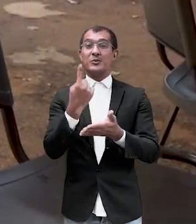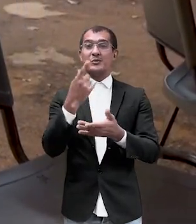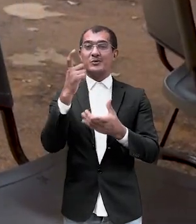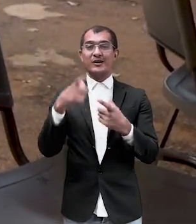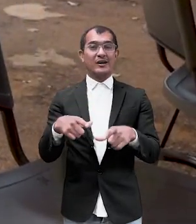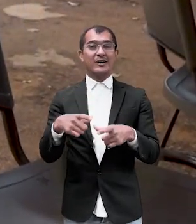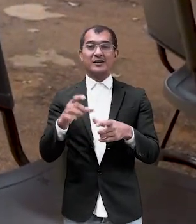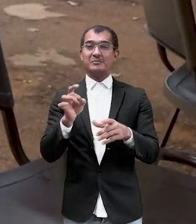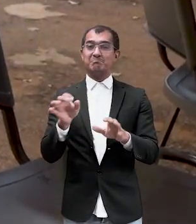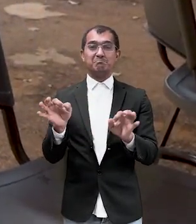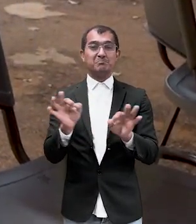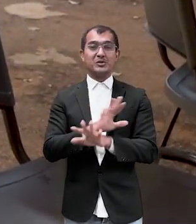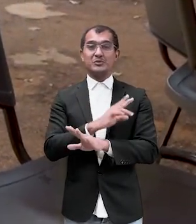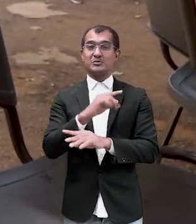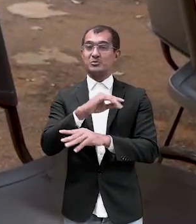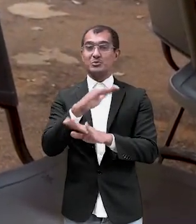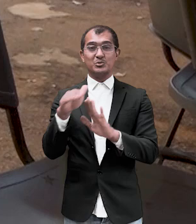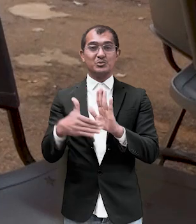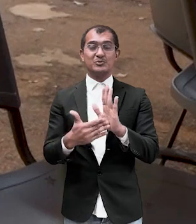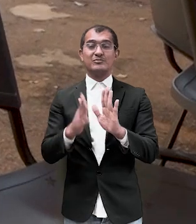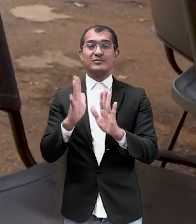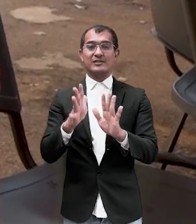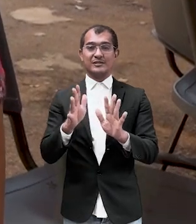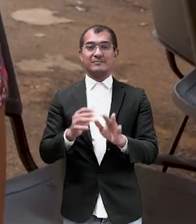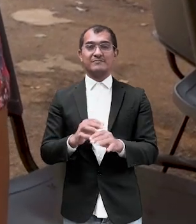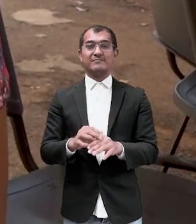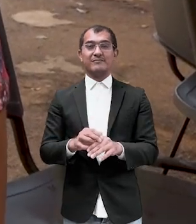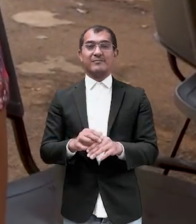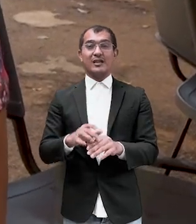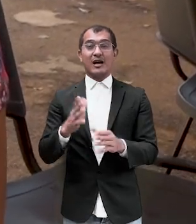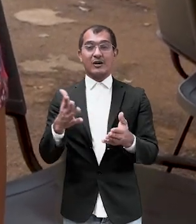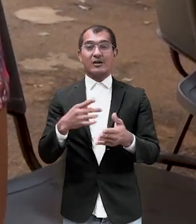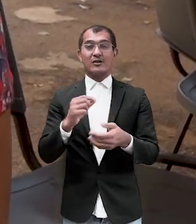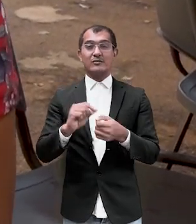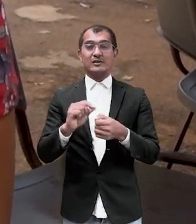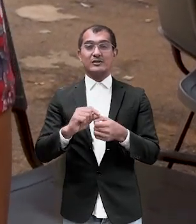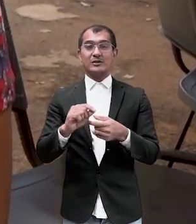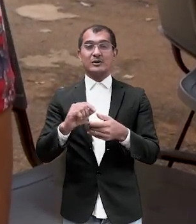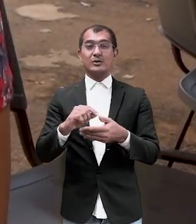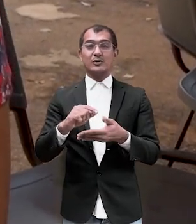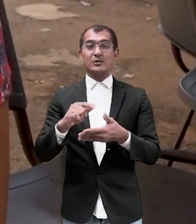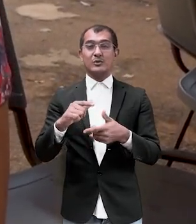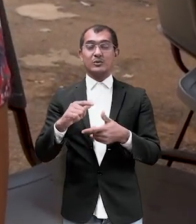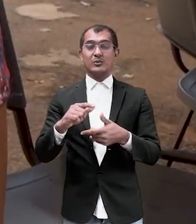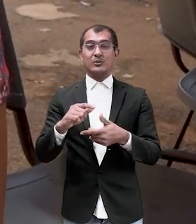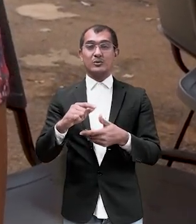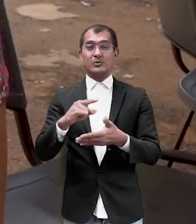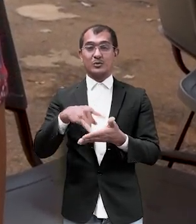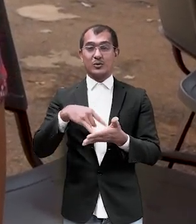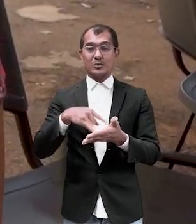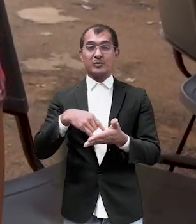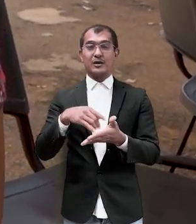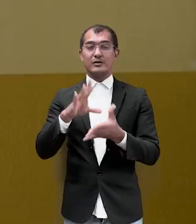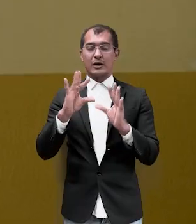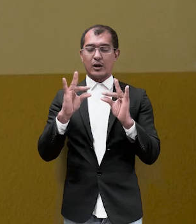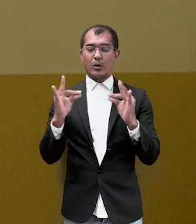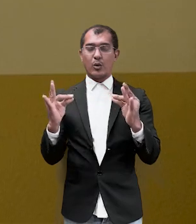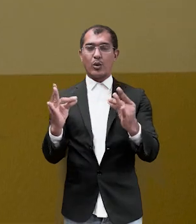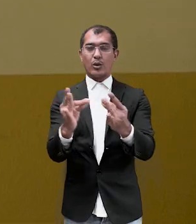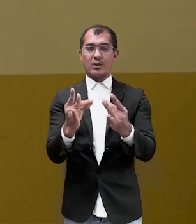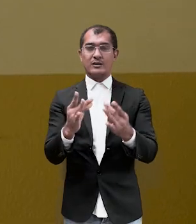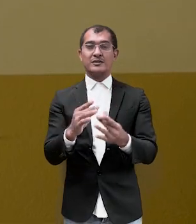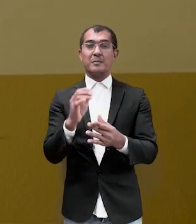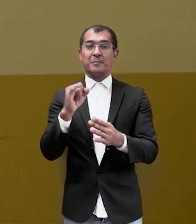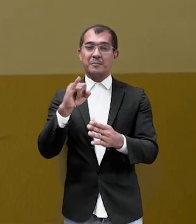outro canto já para fazer o documento né aí no canto só fica melhor pra gente fazer tudo as coisas que tem que fazer né E um